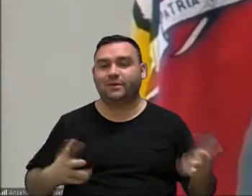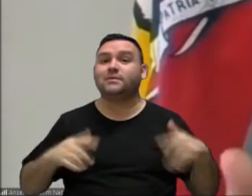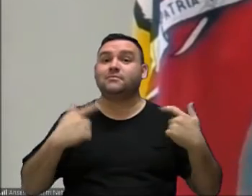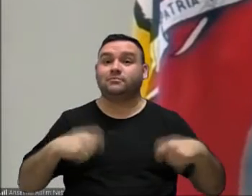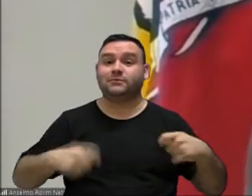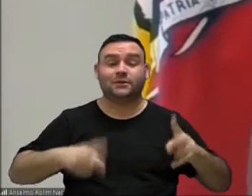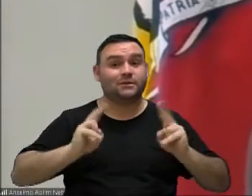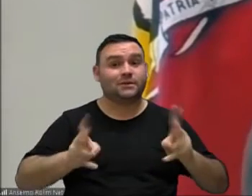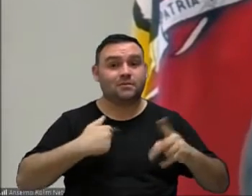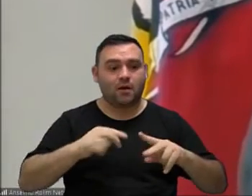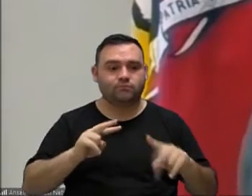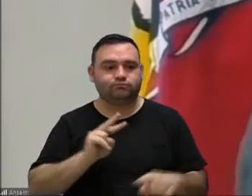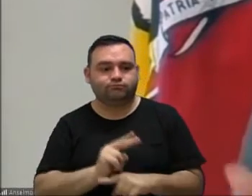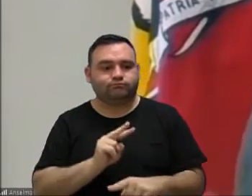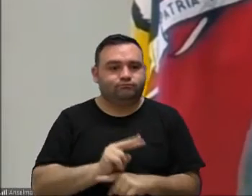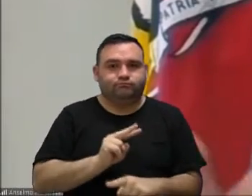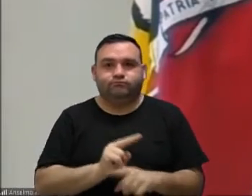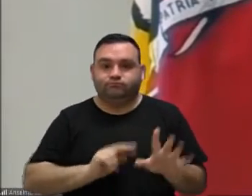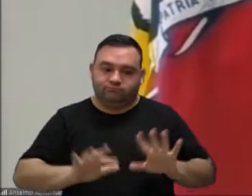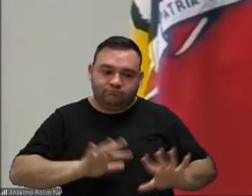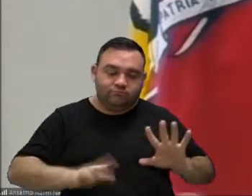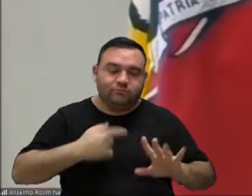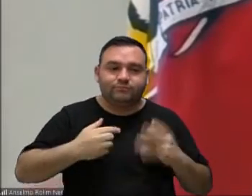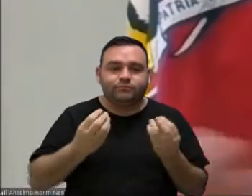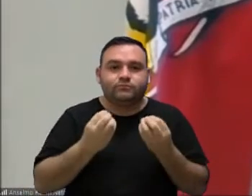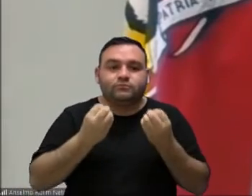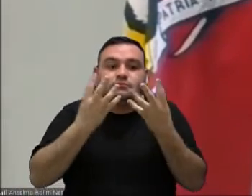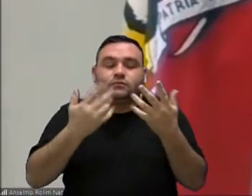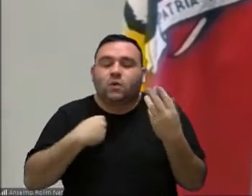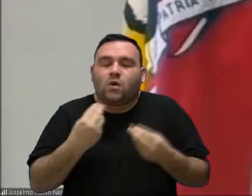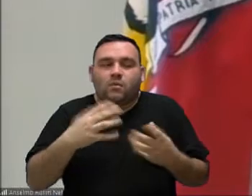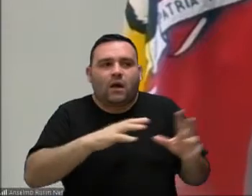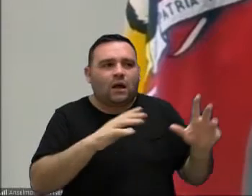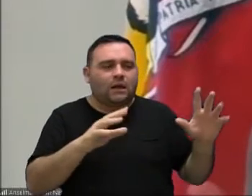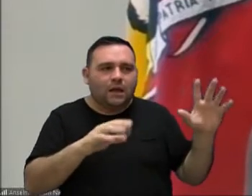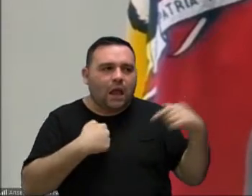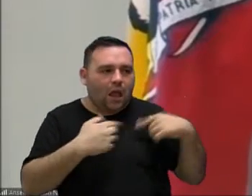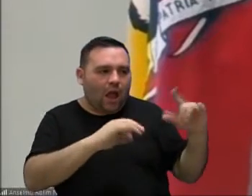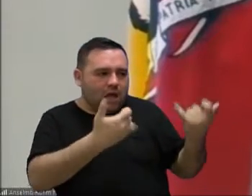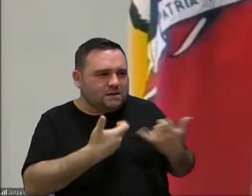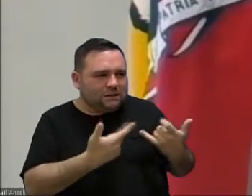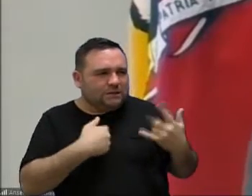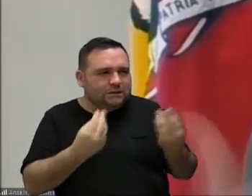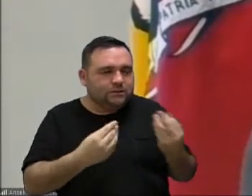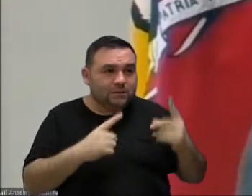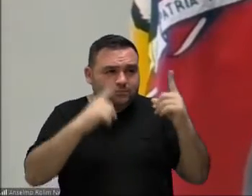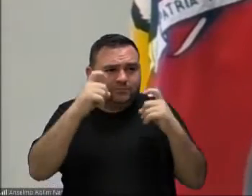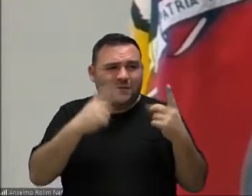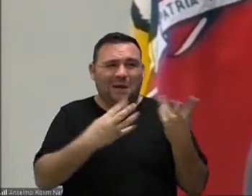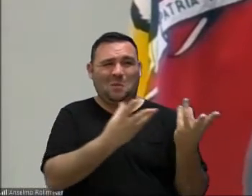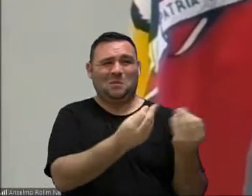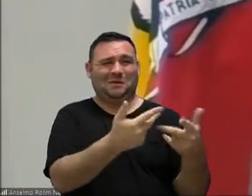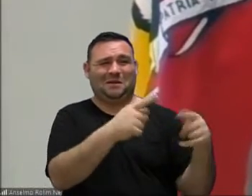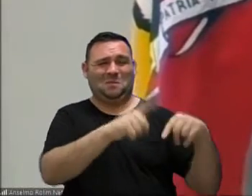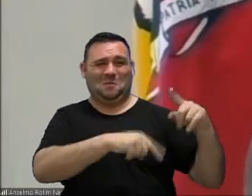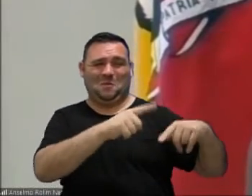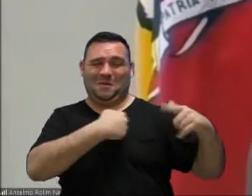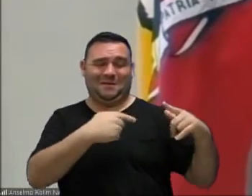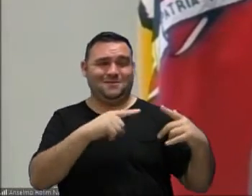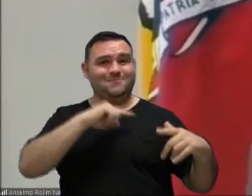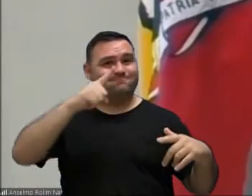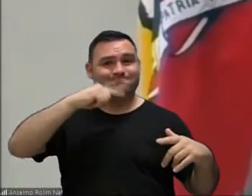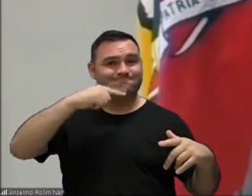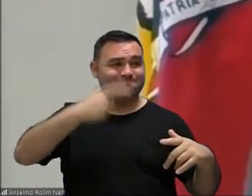tenho que ficar o tempo todo me policiando como eu vou expressar aquilo que eu estou ouvindo e como ultimamente eu estou ouvindo muita coisa que eu não